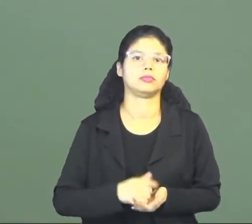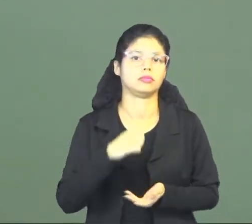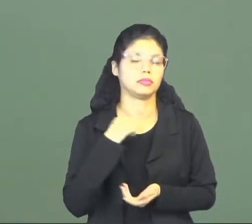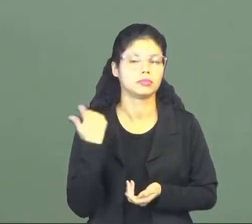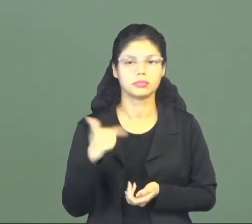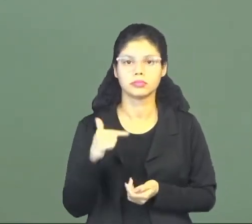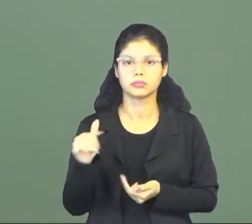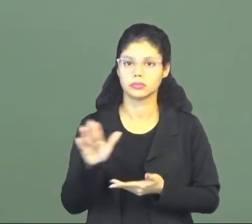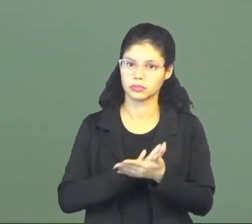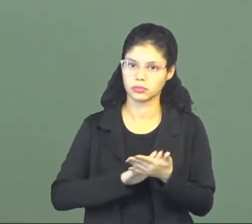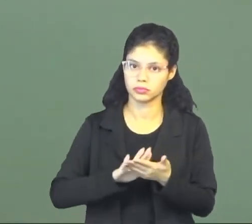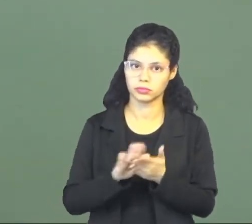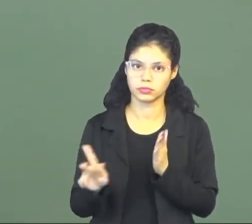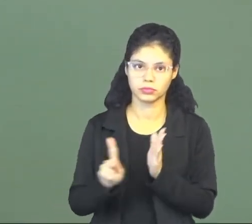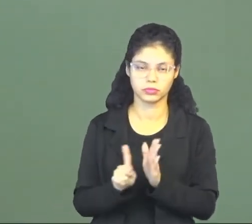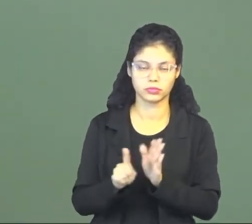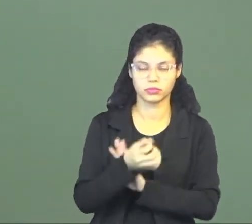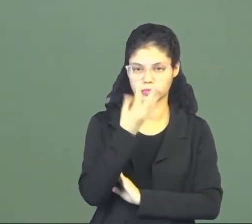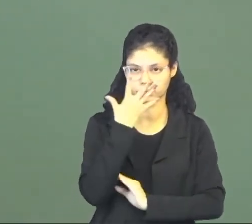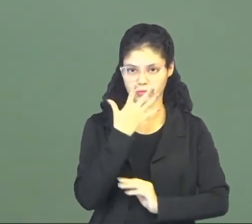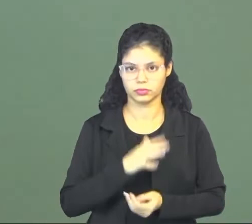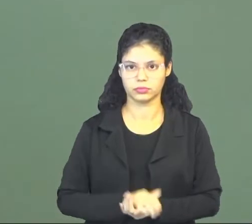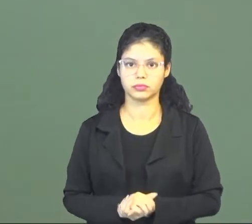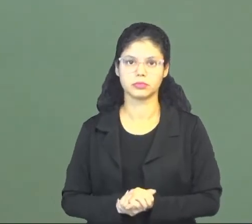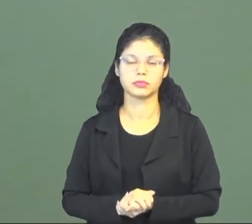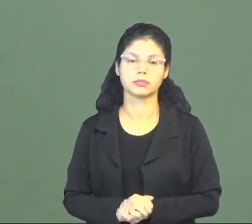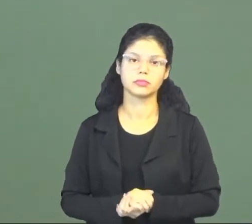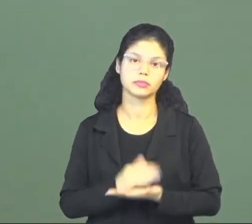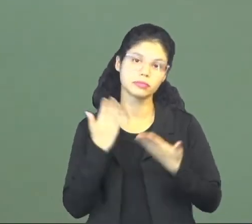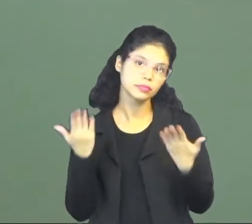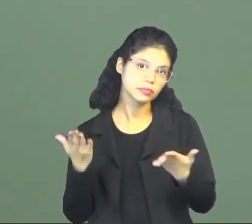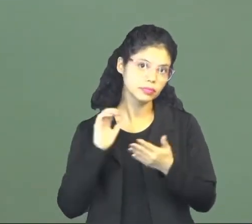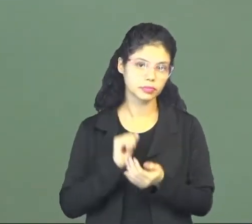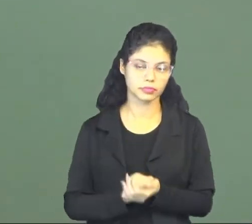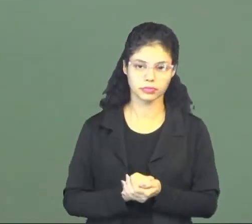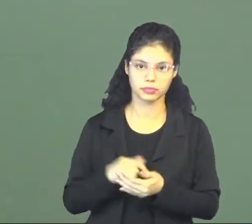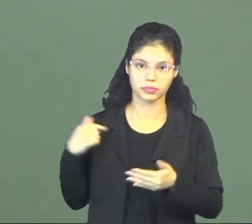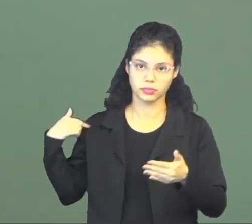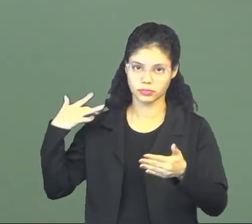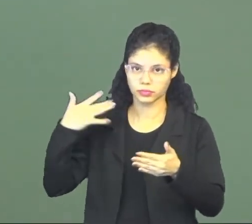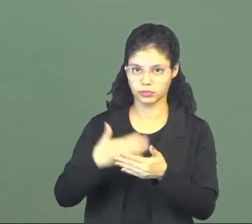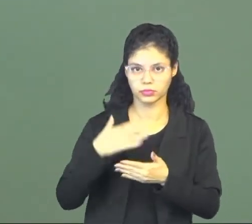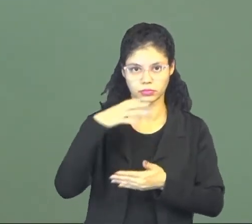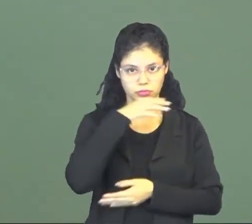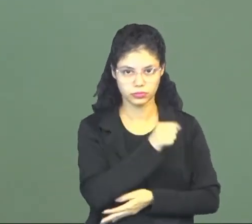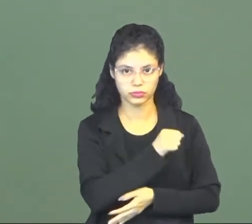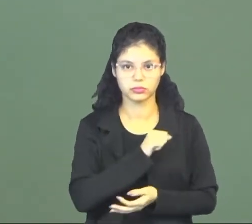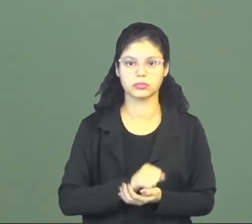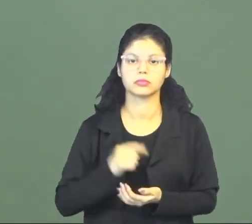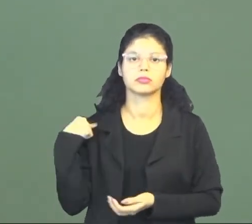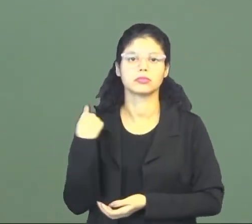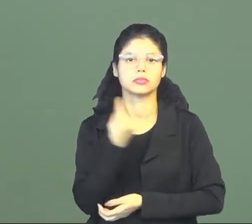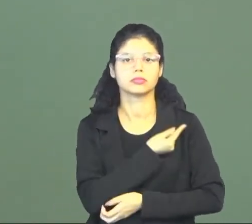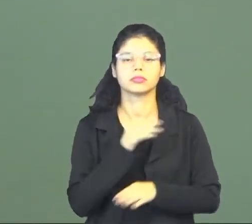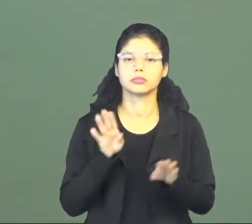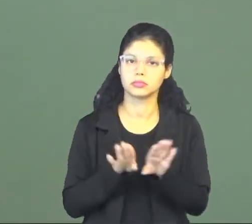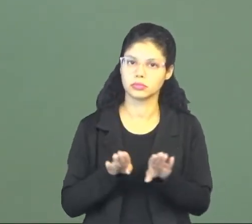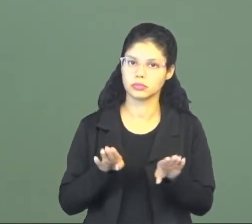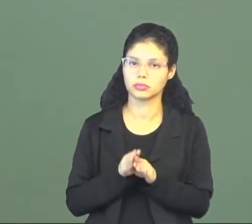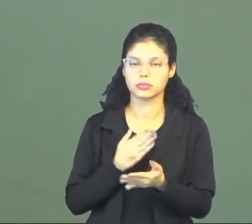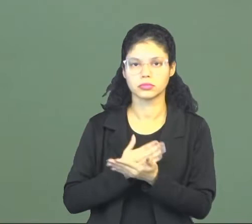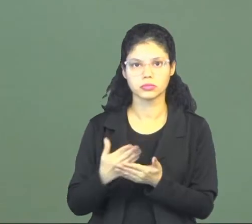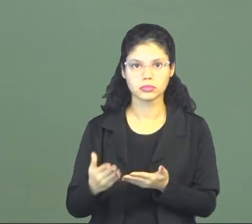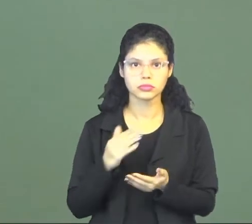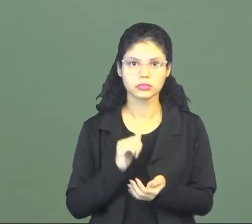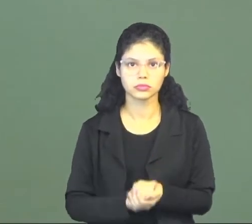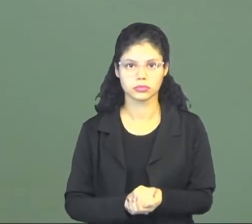não tínhamos nem a própria fotografia, e com o avanço da fotografia é que nós também começamos a ter